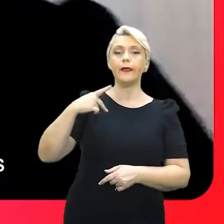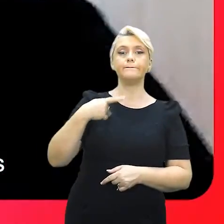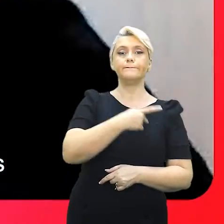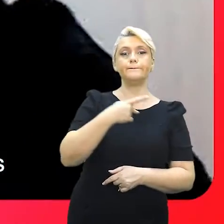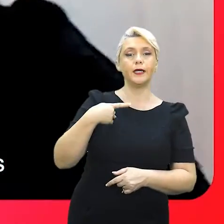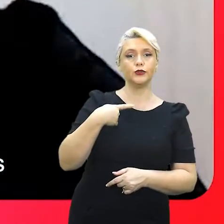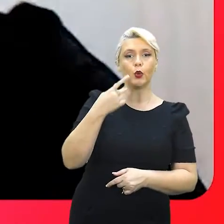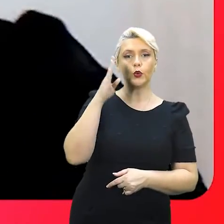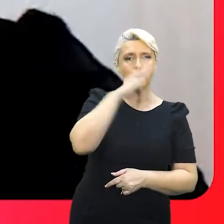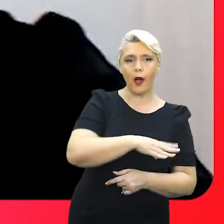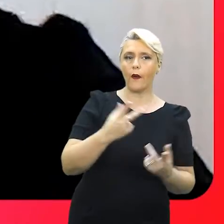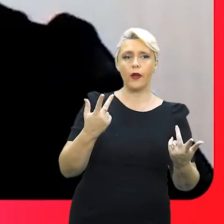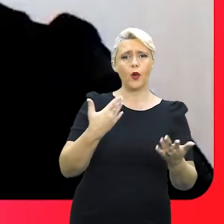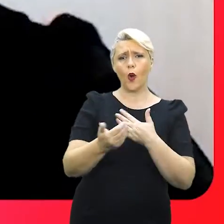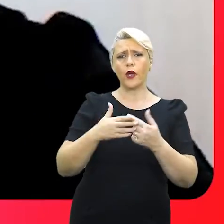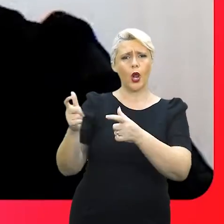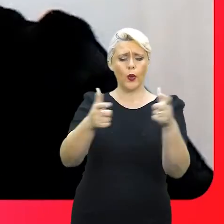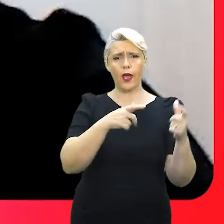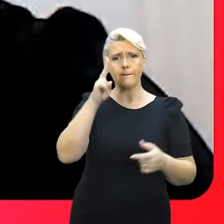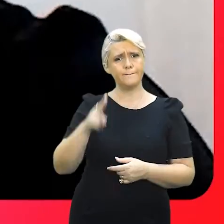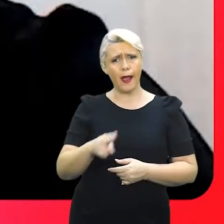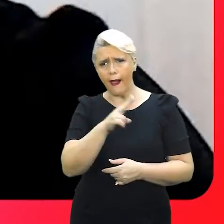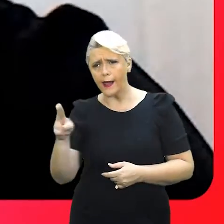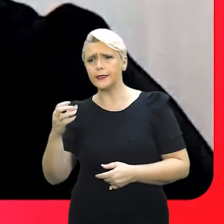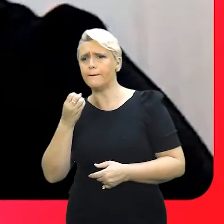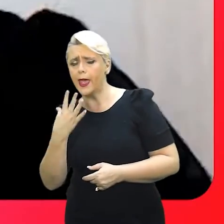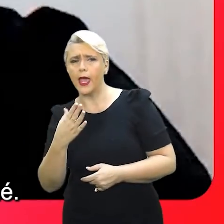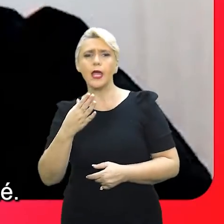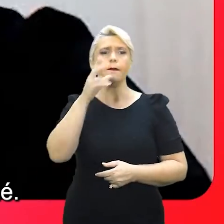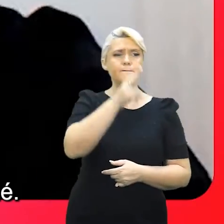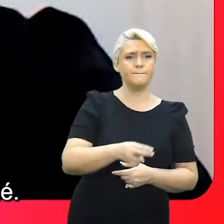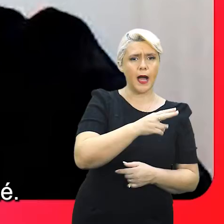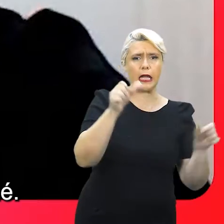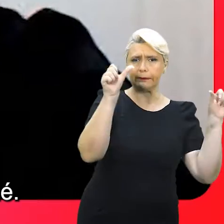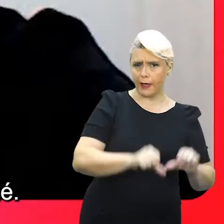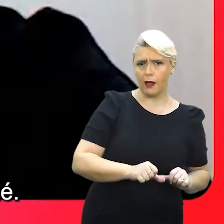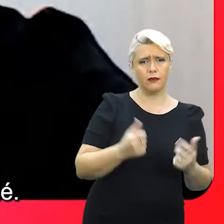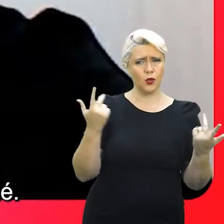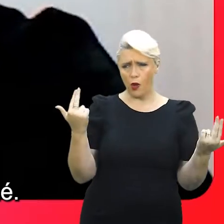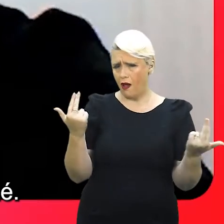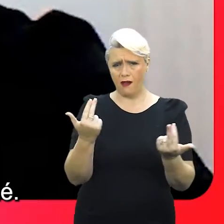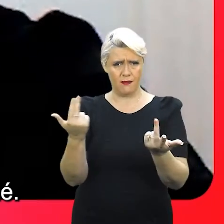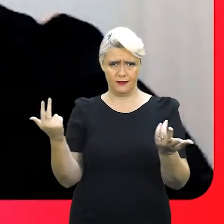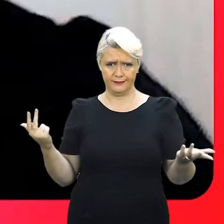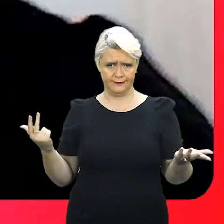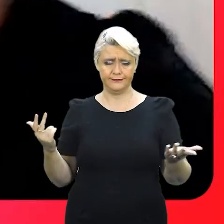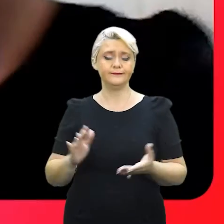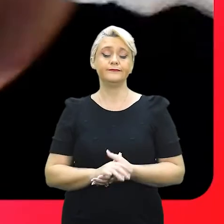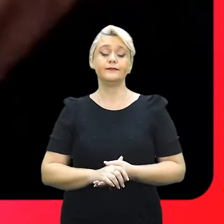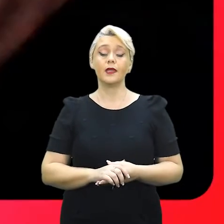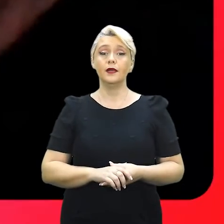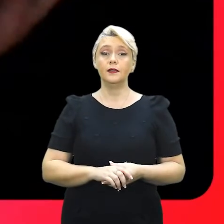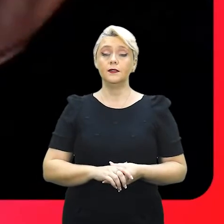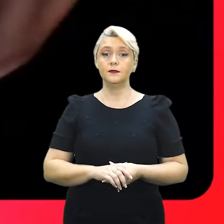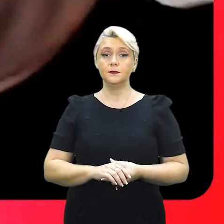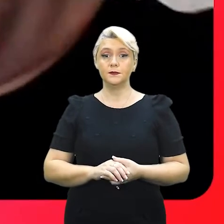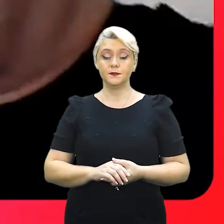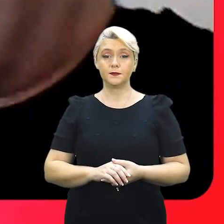mal, como em qualquer meio. Como padres do bem e padres do mal também. Exatamente. Igreja evangélica,